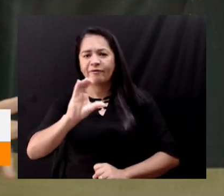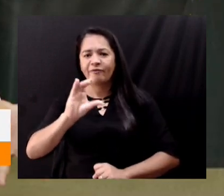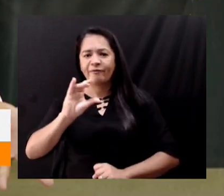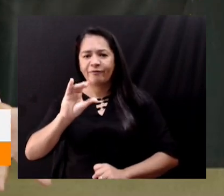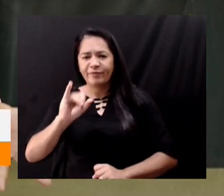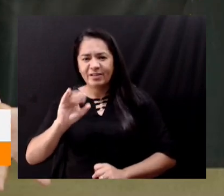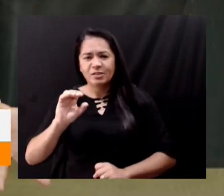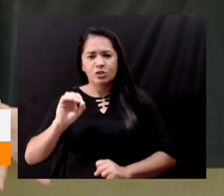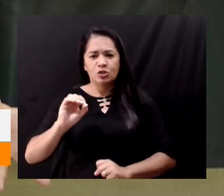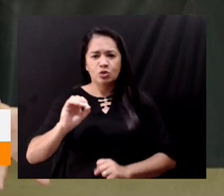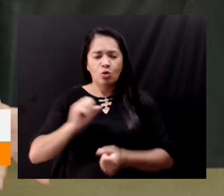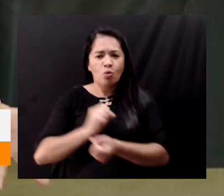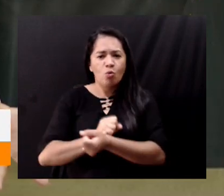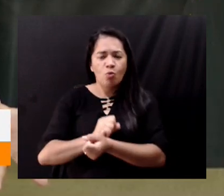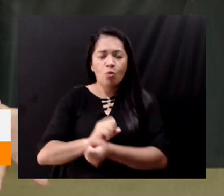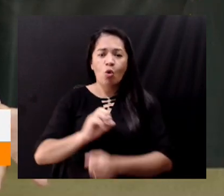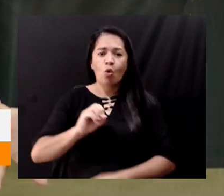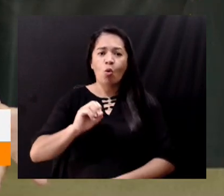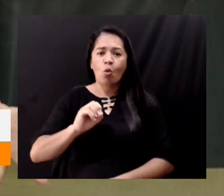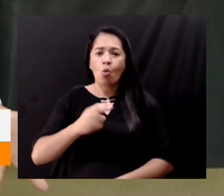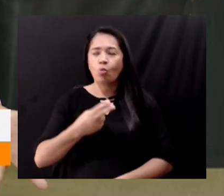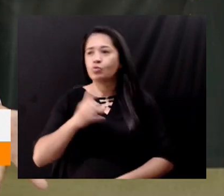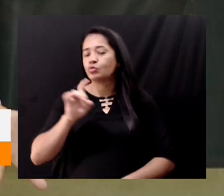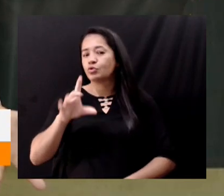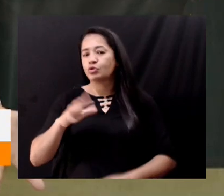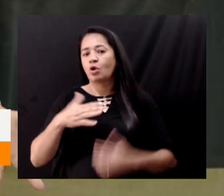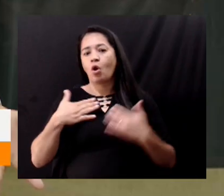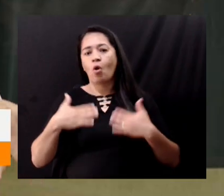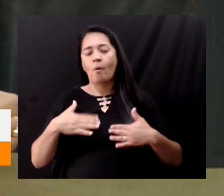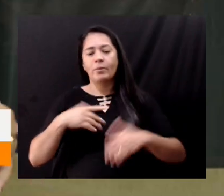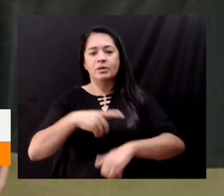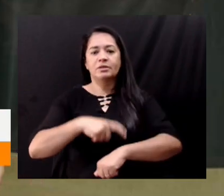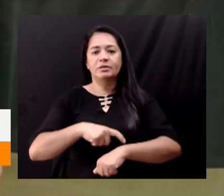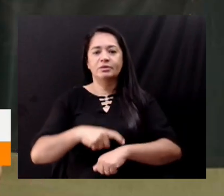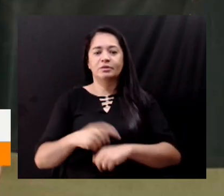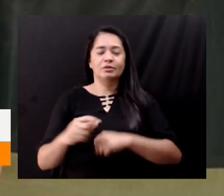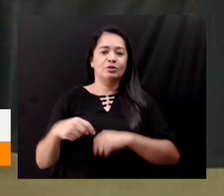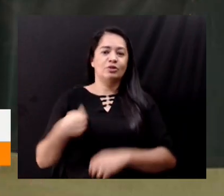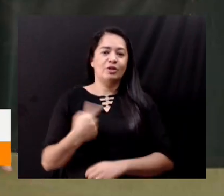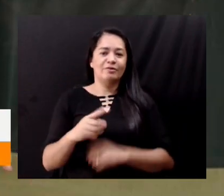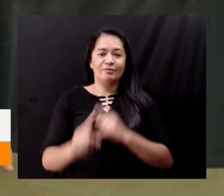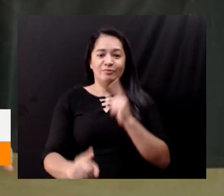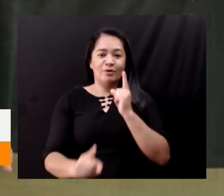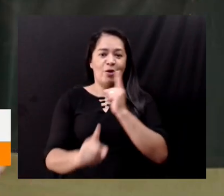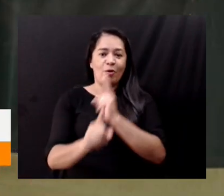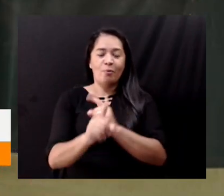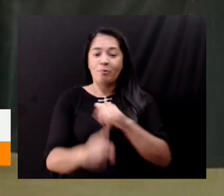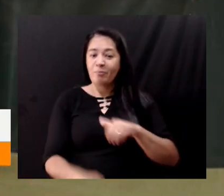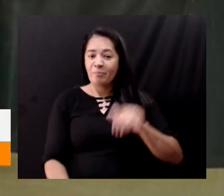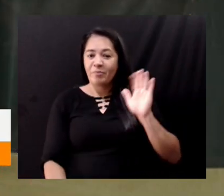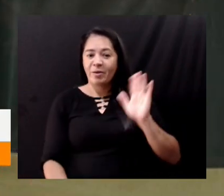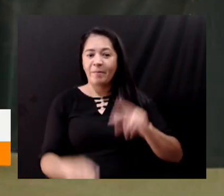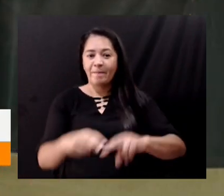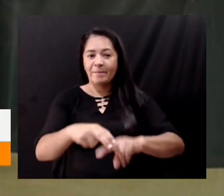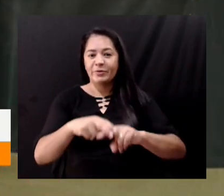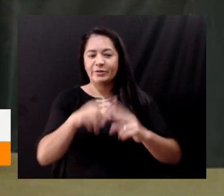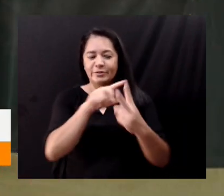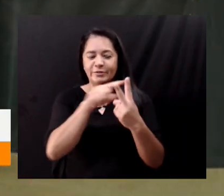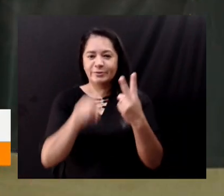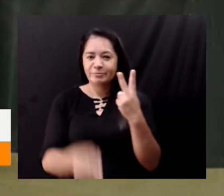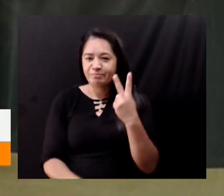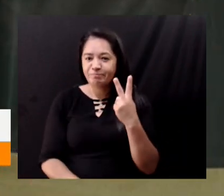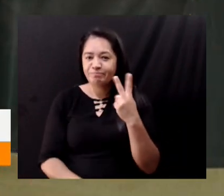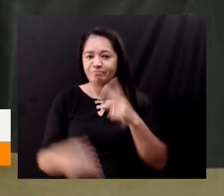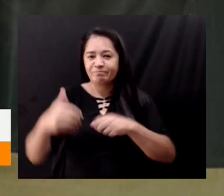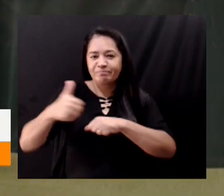momentâneo? Muito bem, nós vamos descobrir mais sobre isso e por isso nós escalamos duas profissionais